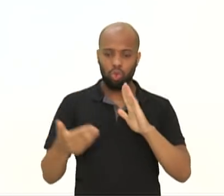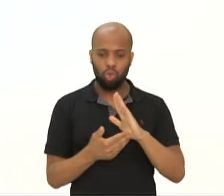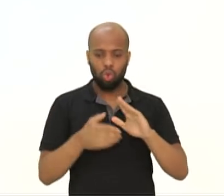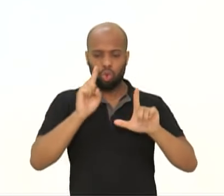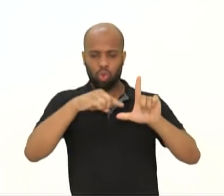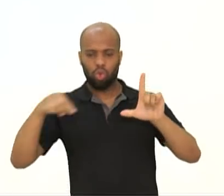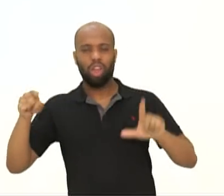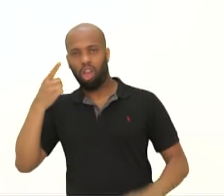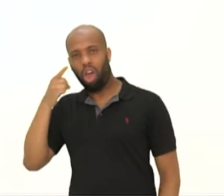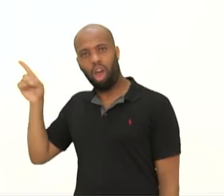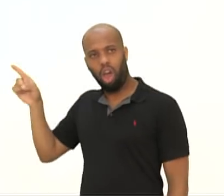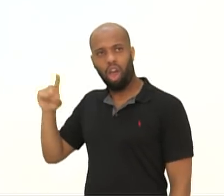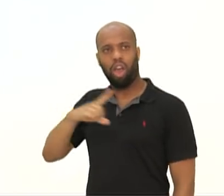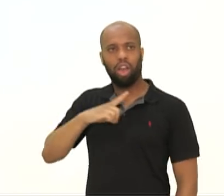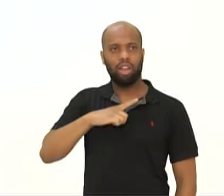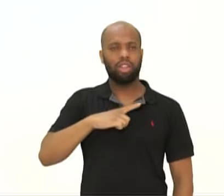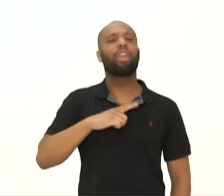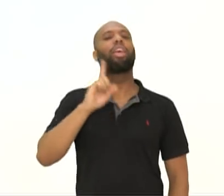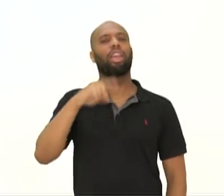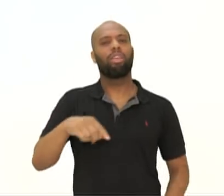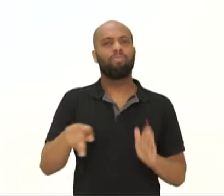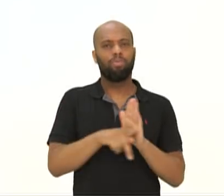gráficos nesse caso passam em 1.